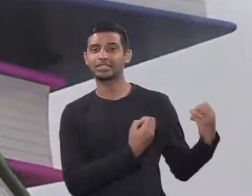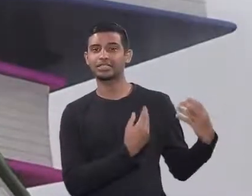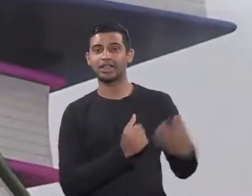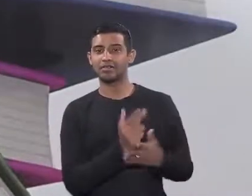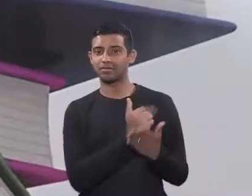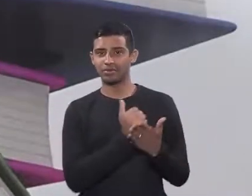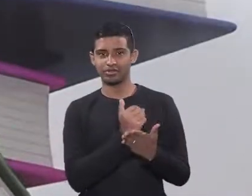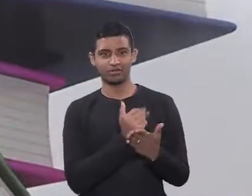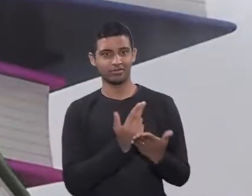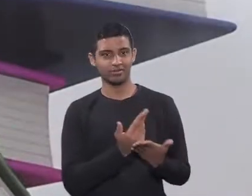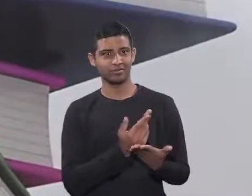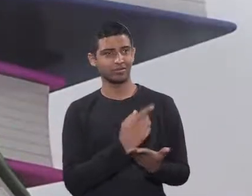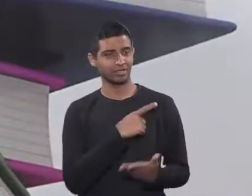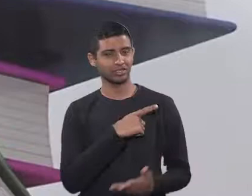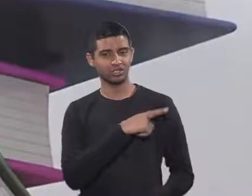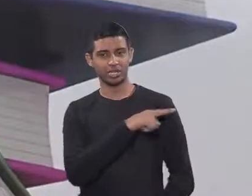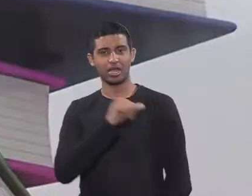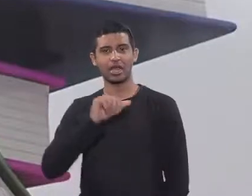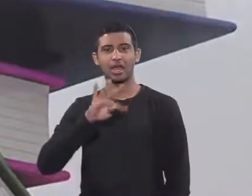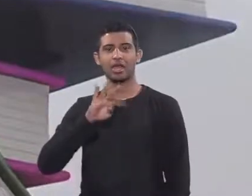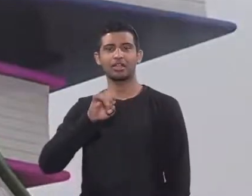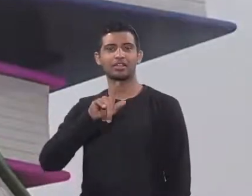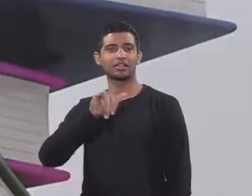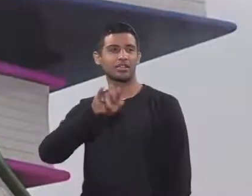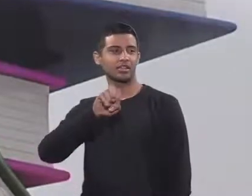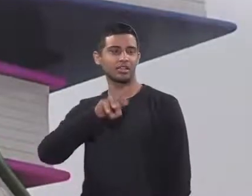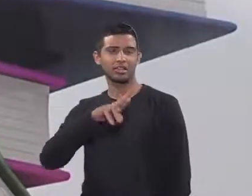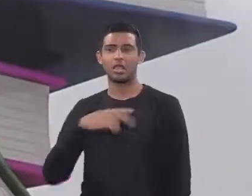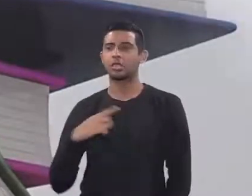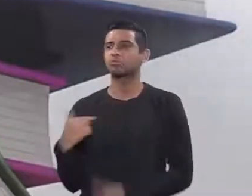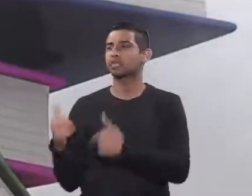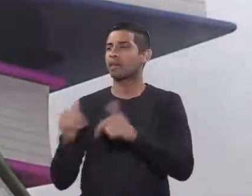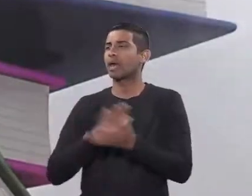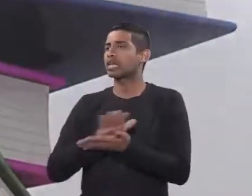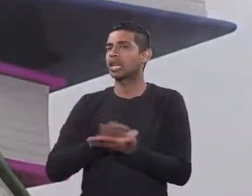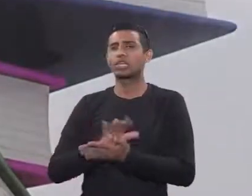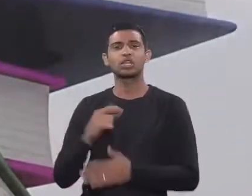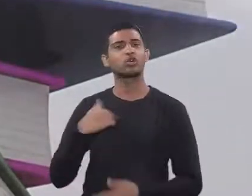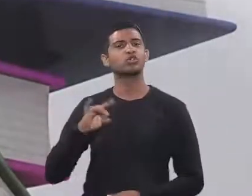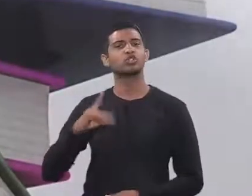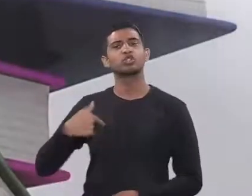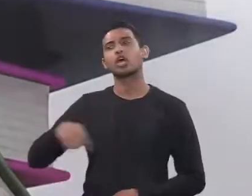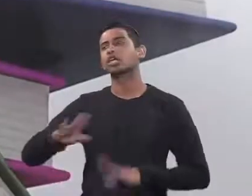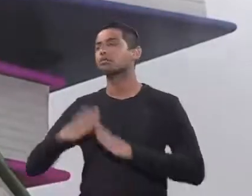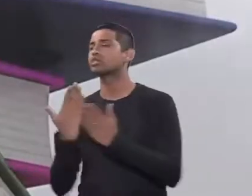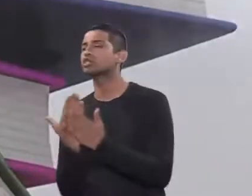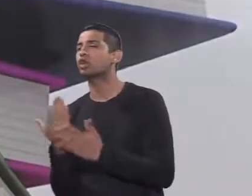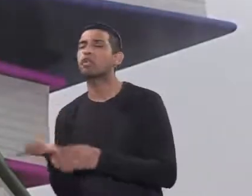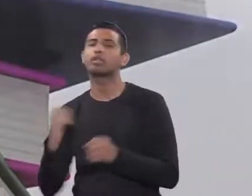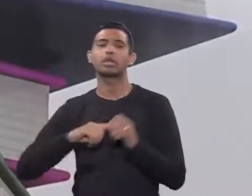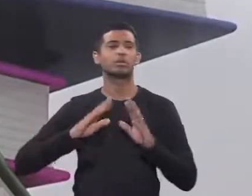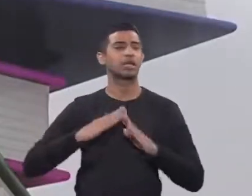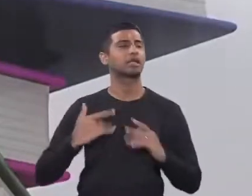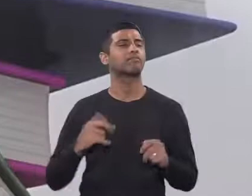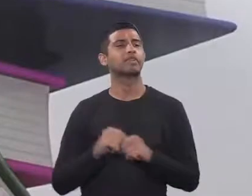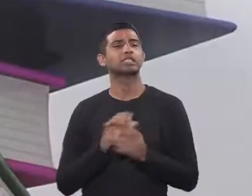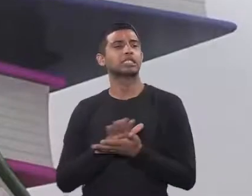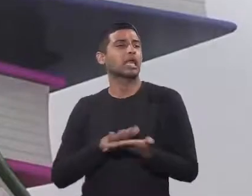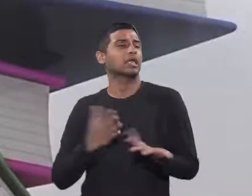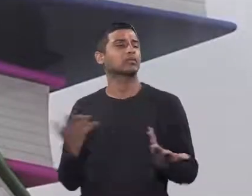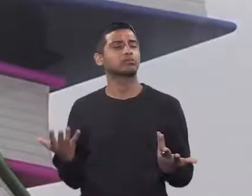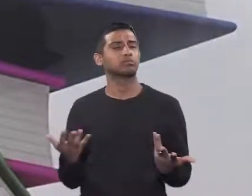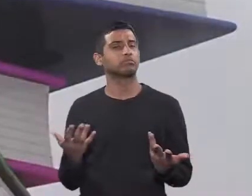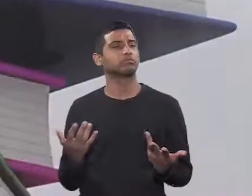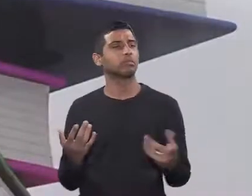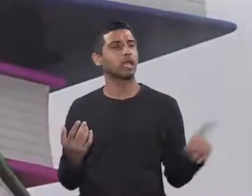tinha um ateliê. E aí eu não tinha nenhuma atividade, eu ia para a escola, estudava, eu não tinha mais nenhuma atividade. Então,